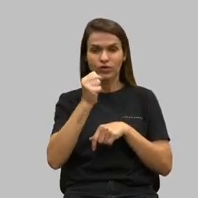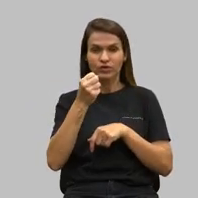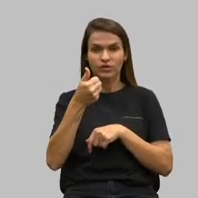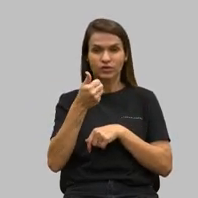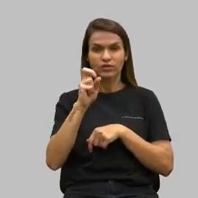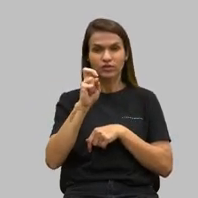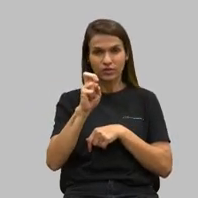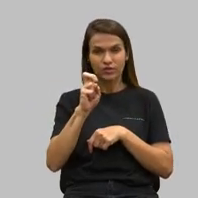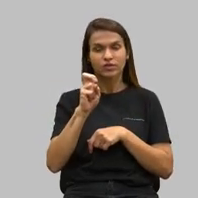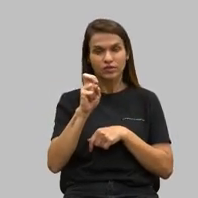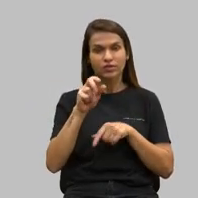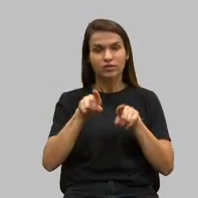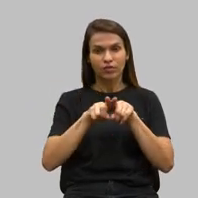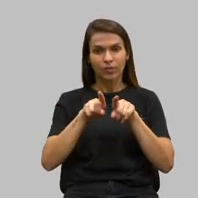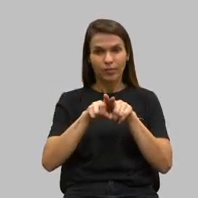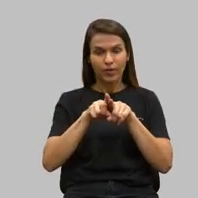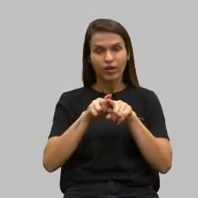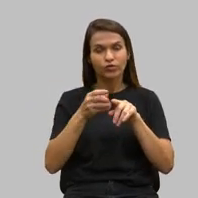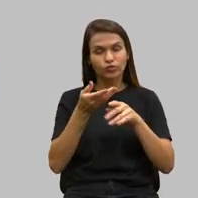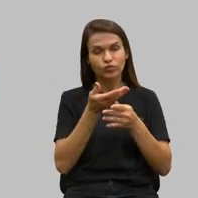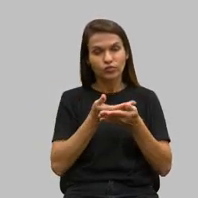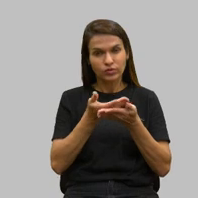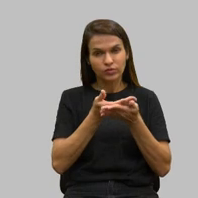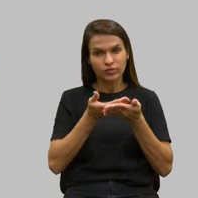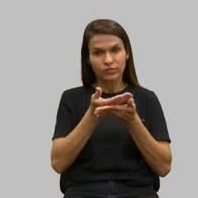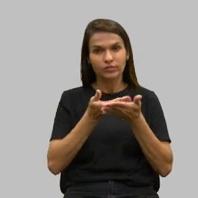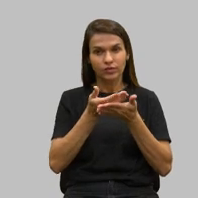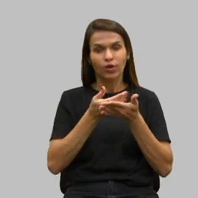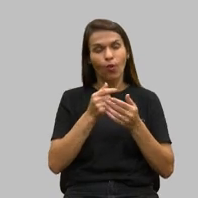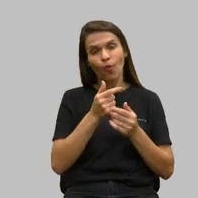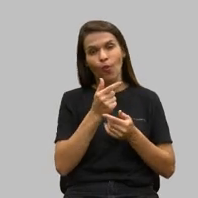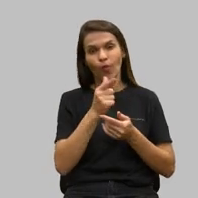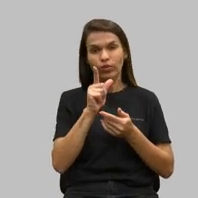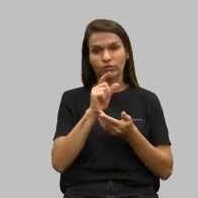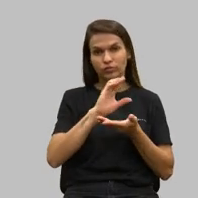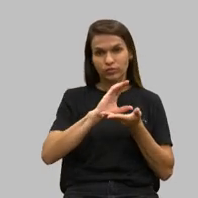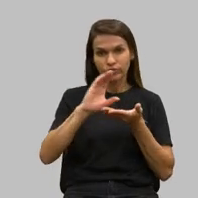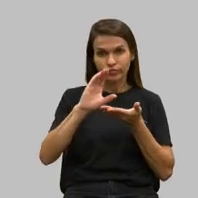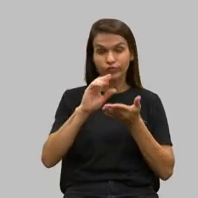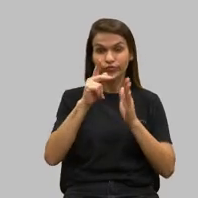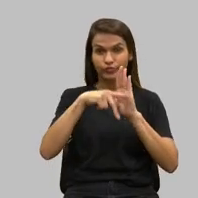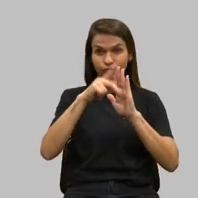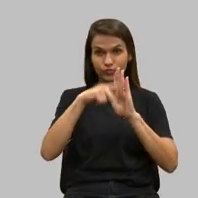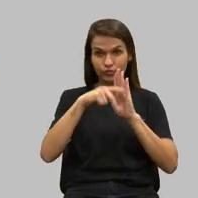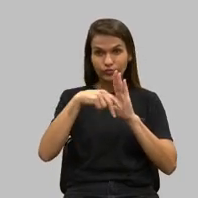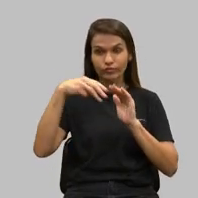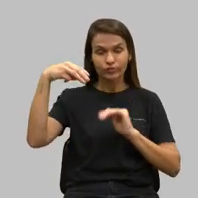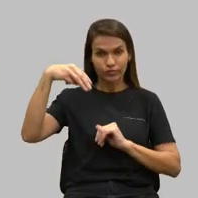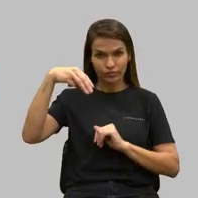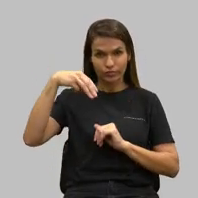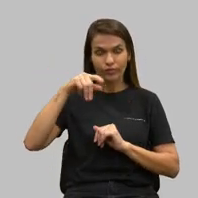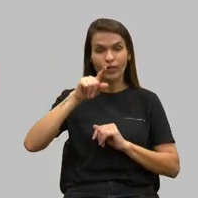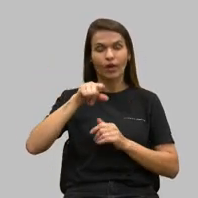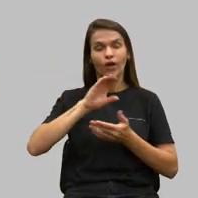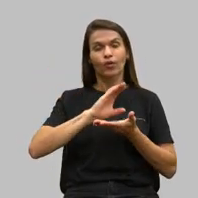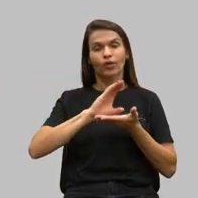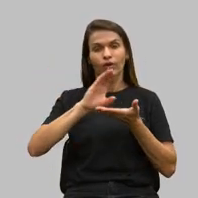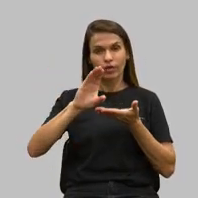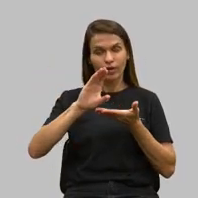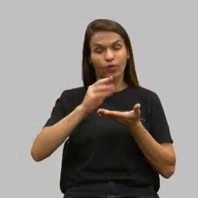previsão de consultas. Outro investimento. É importante que é o início do projeto MIGLIN, ele ainda é um recurso